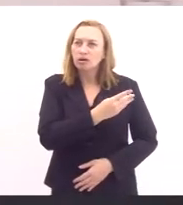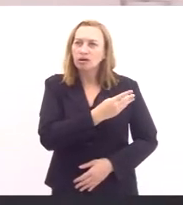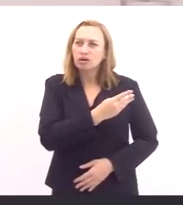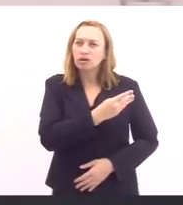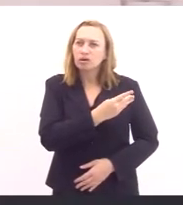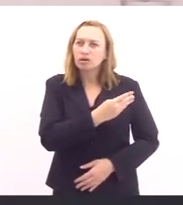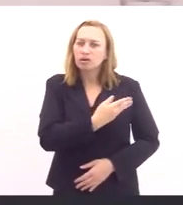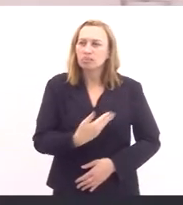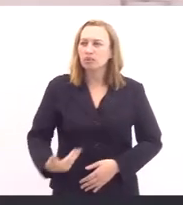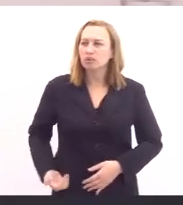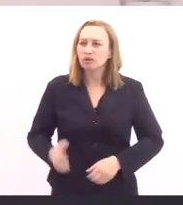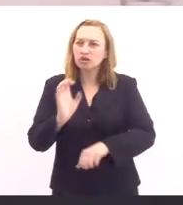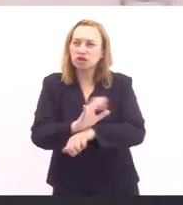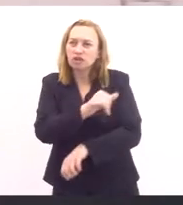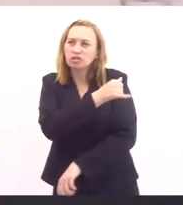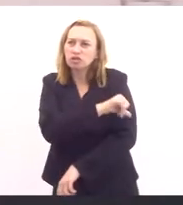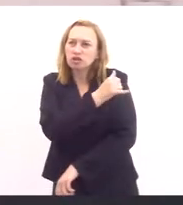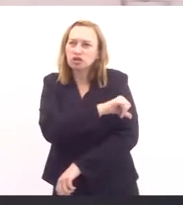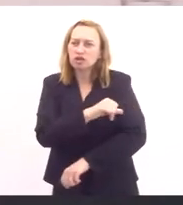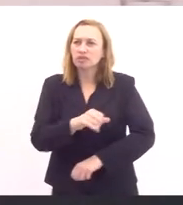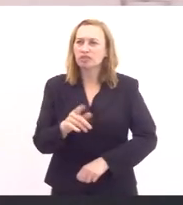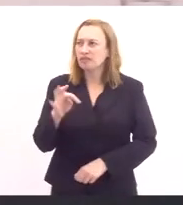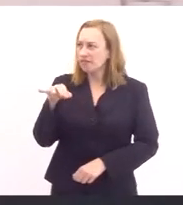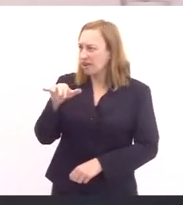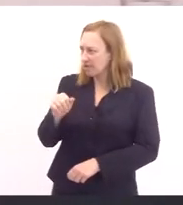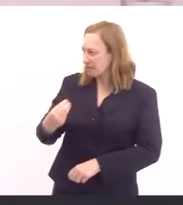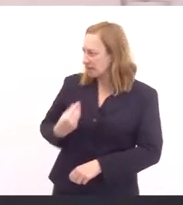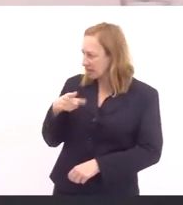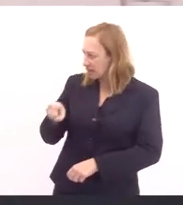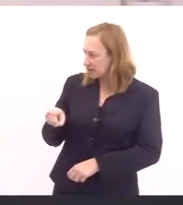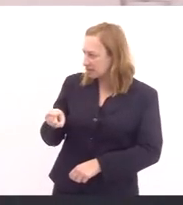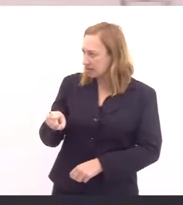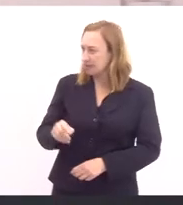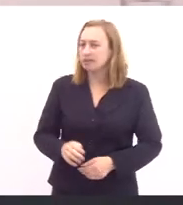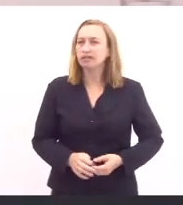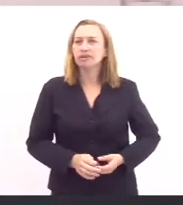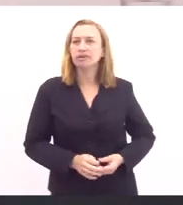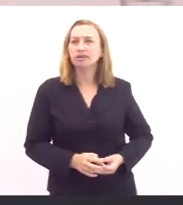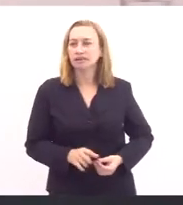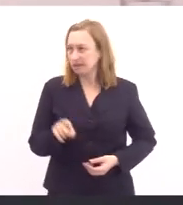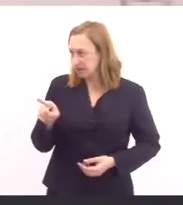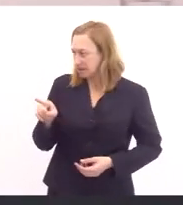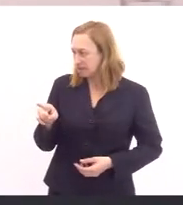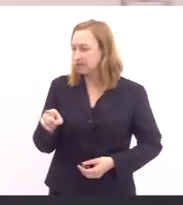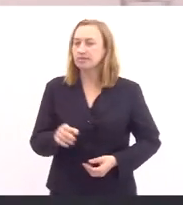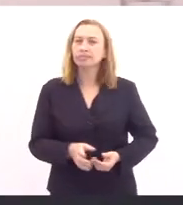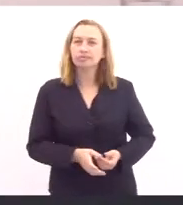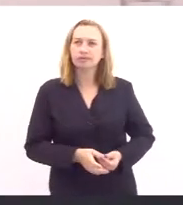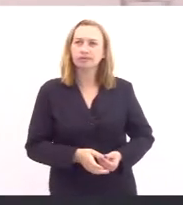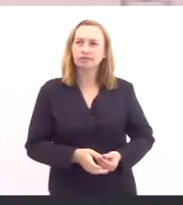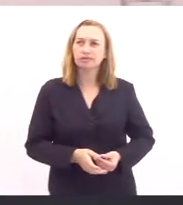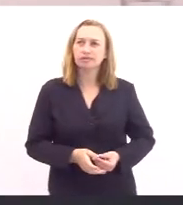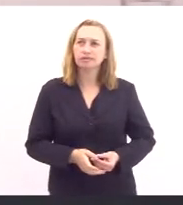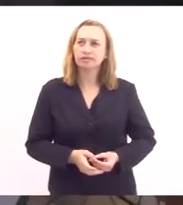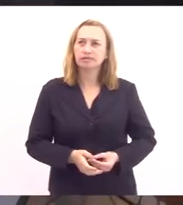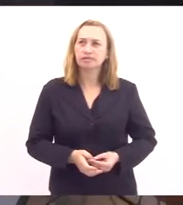Janeiro tá presente a Flávia Oi tá aqui ó